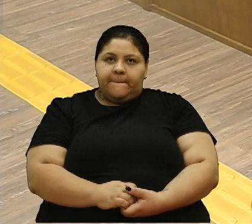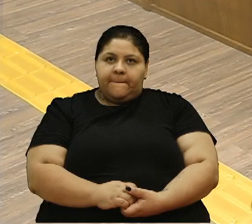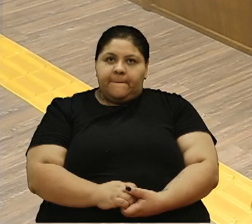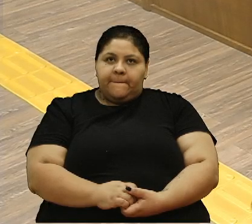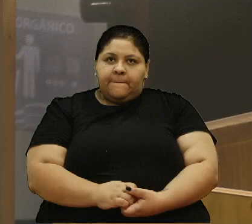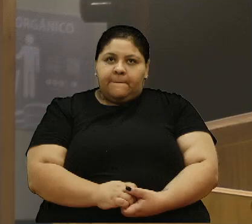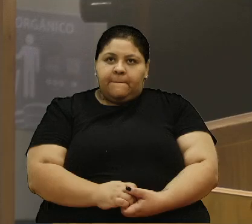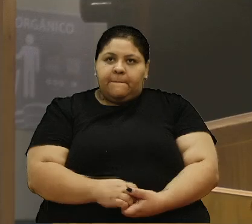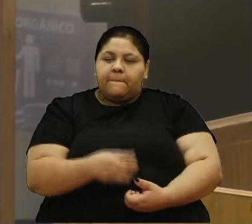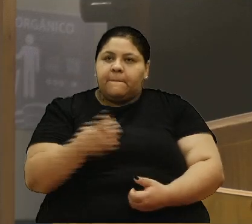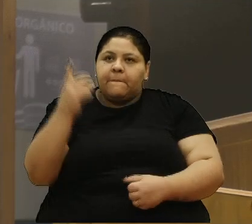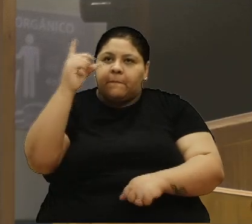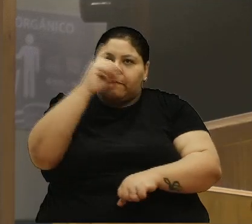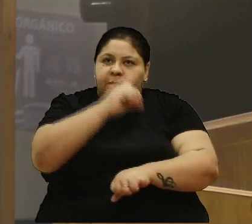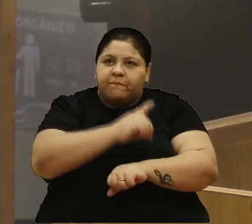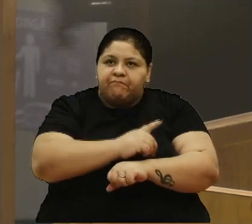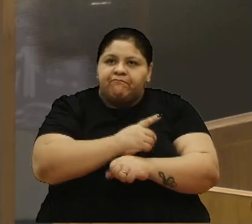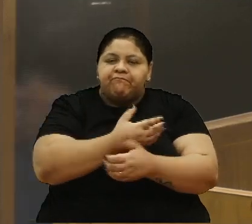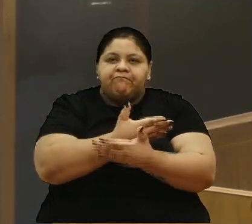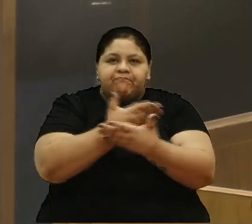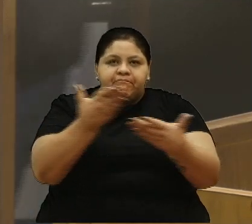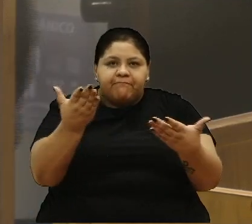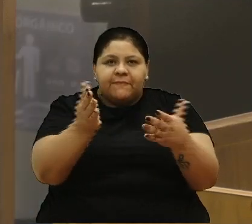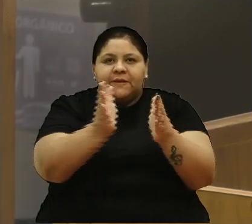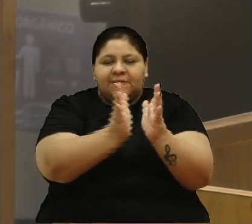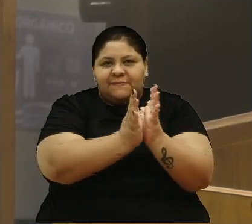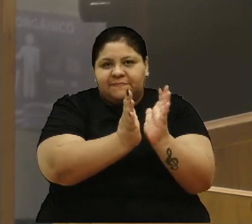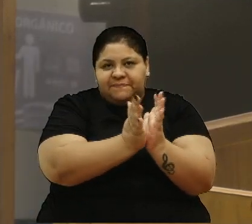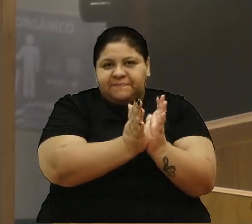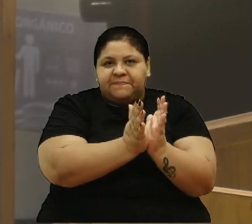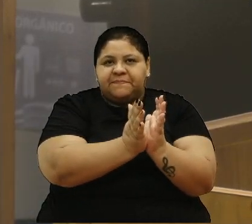Presidente, nobres colegas,